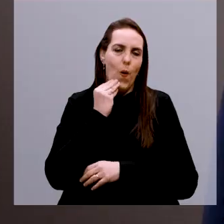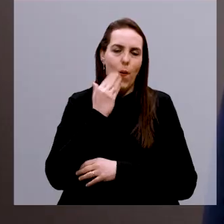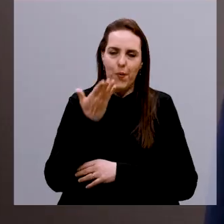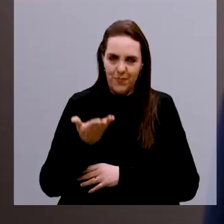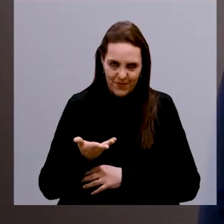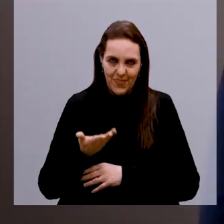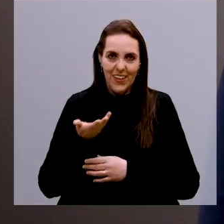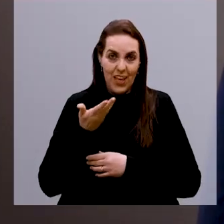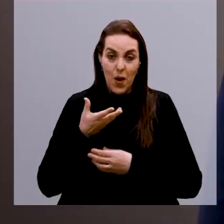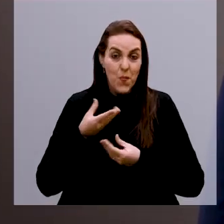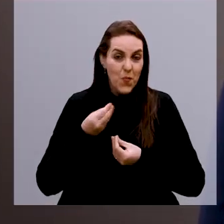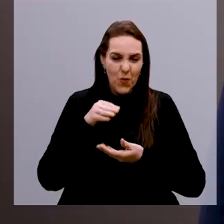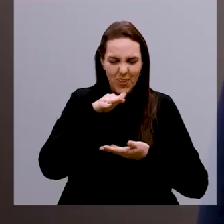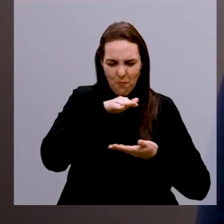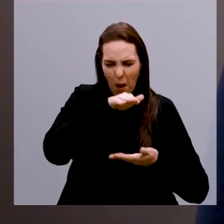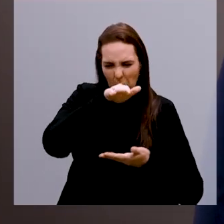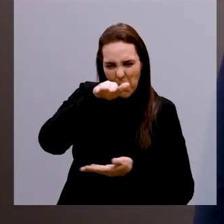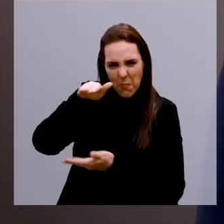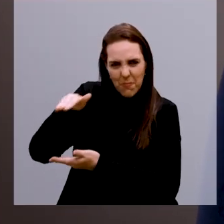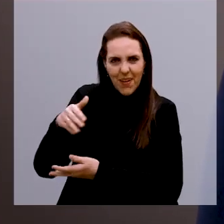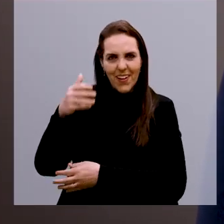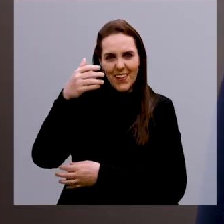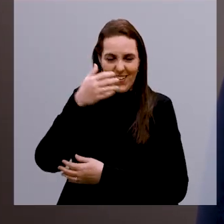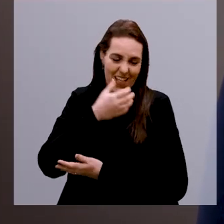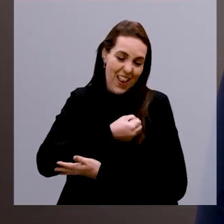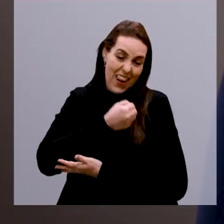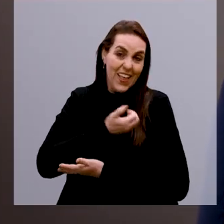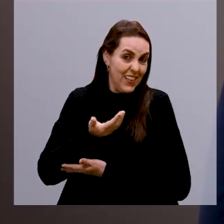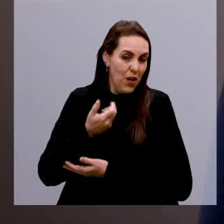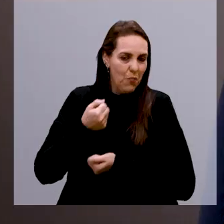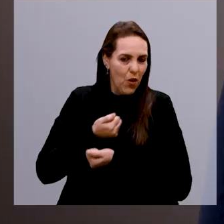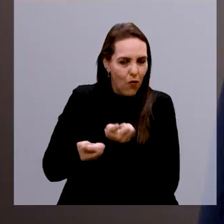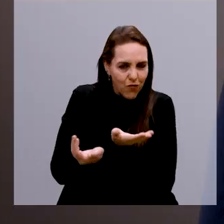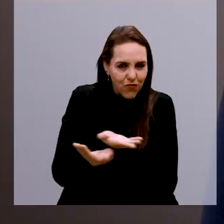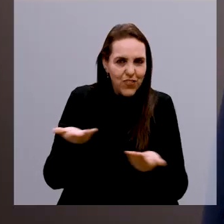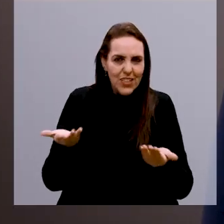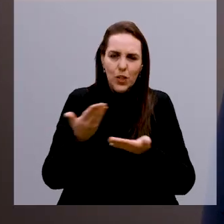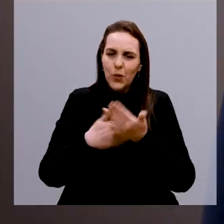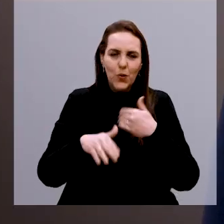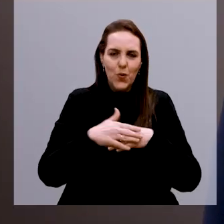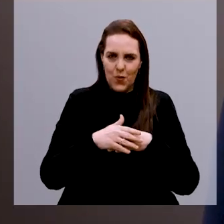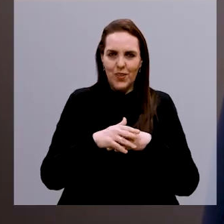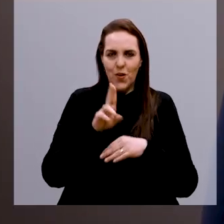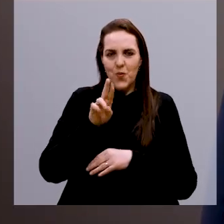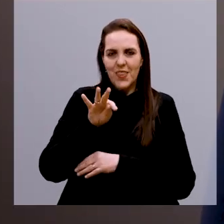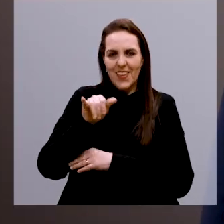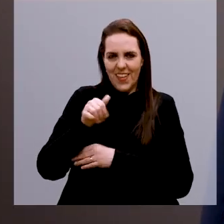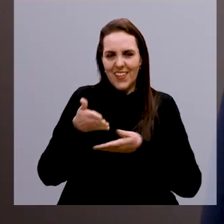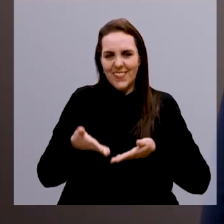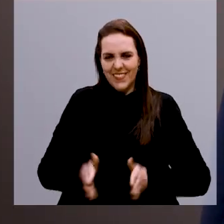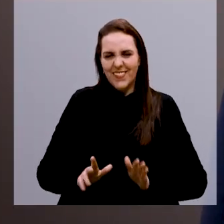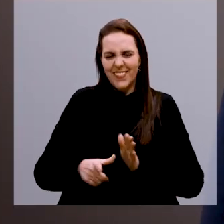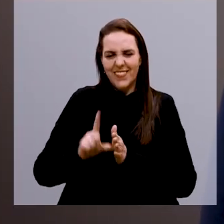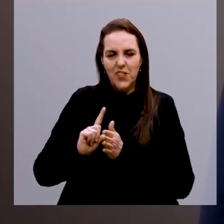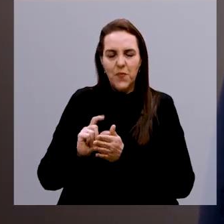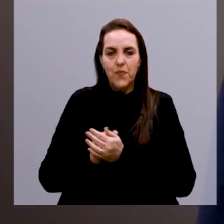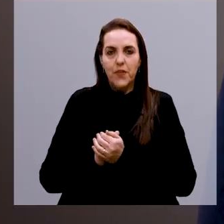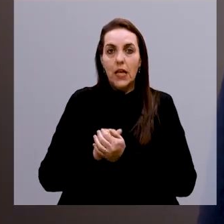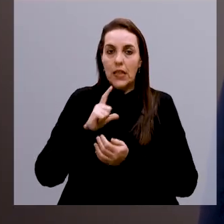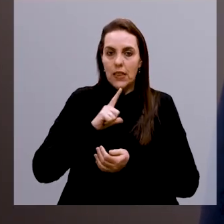mais, obviamente, a gente quer muitos litros de leite, a gente quer poder ofertar para todo mundo na UTI NEL. Então, hoje a gente tá